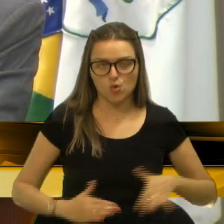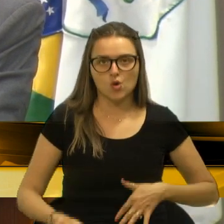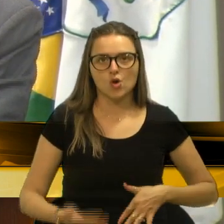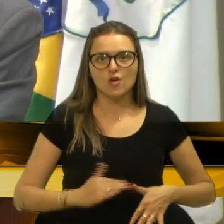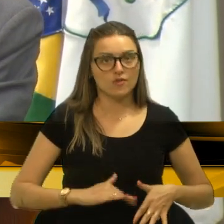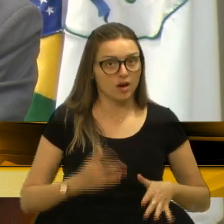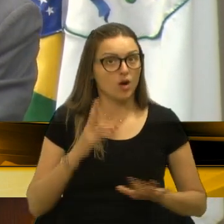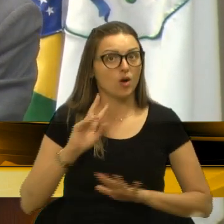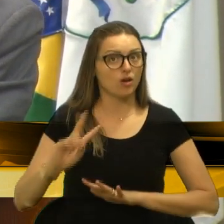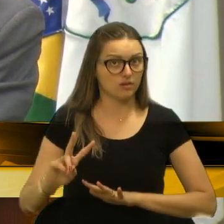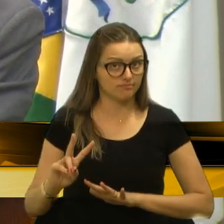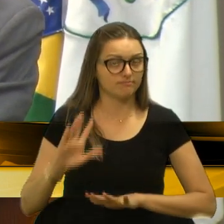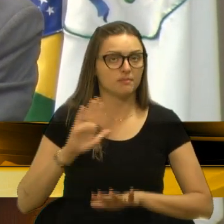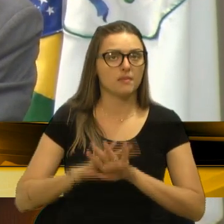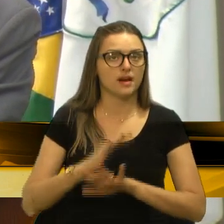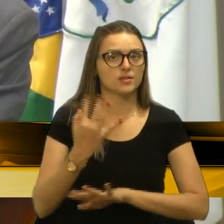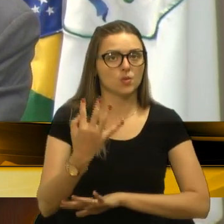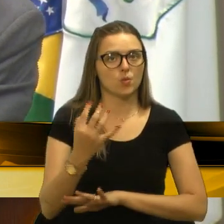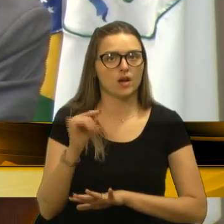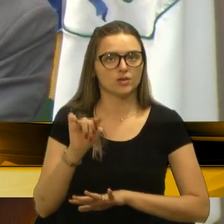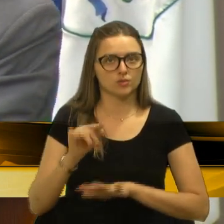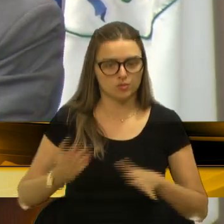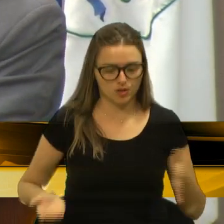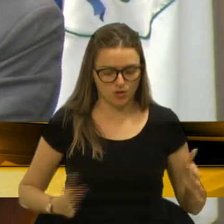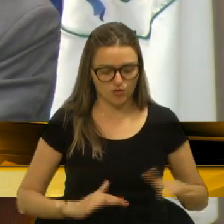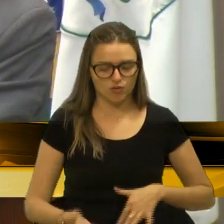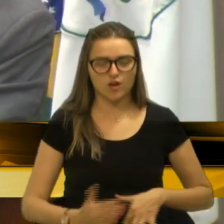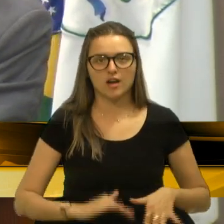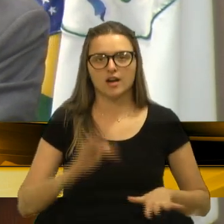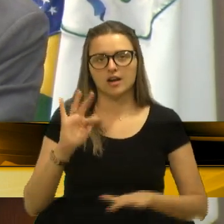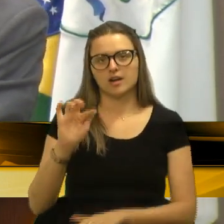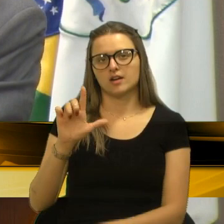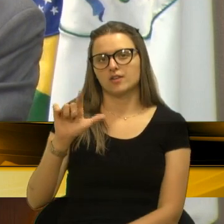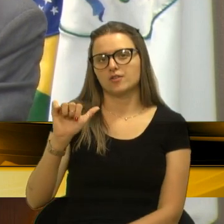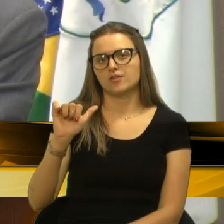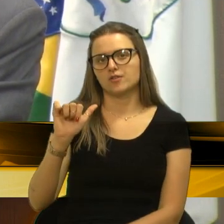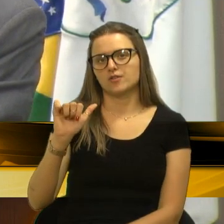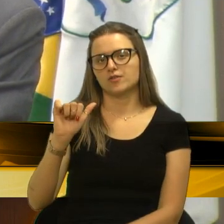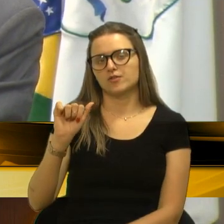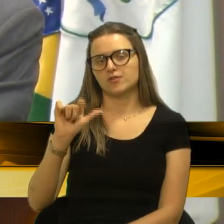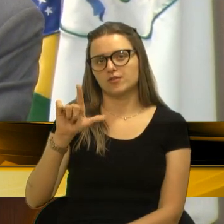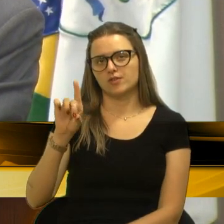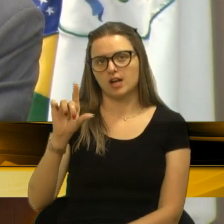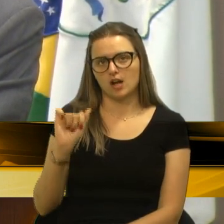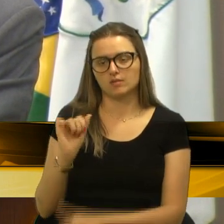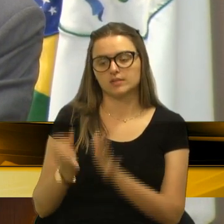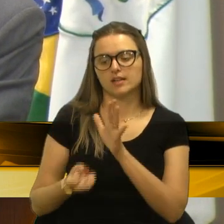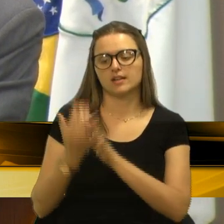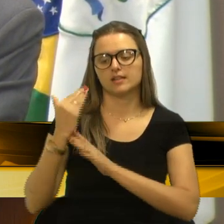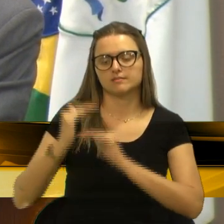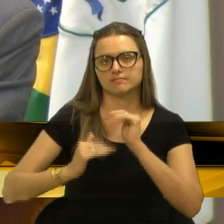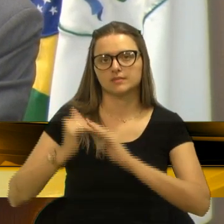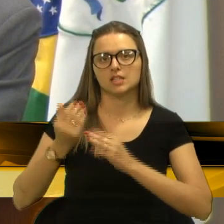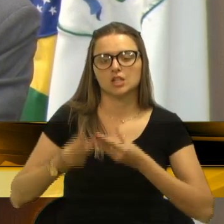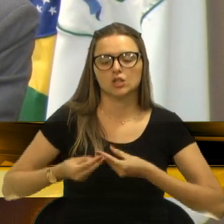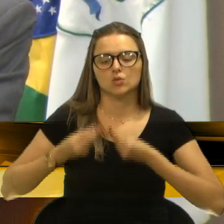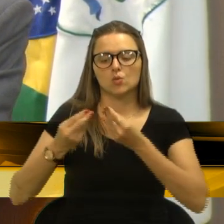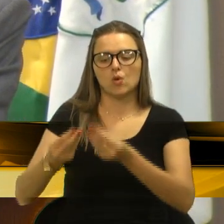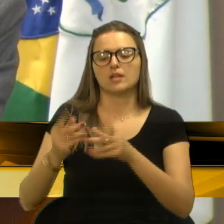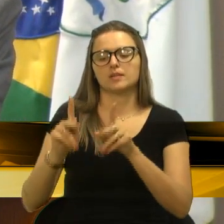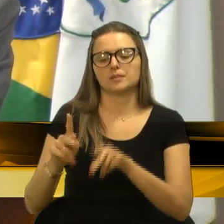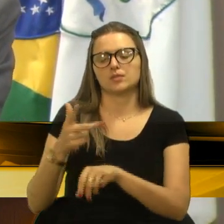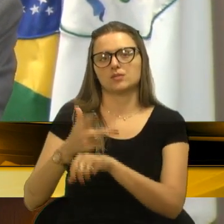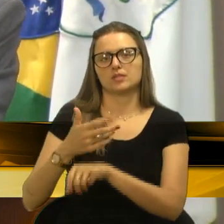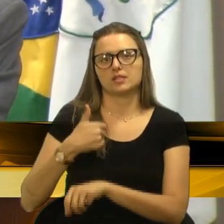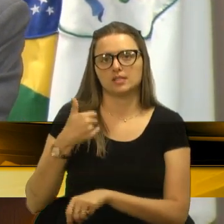o número. Mais de 4.000 fraldas são confeccionadas aí na Paróquia Imaculada Conceição, doadas a idosos e